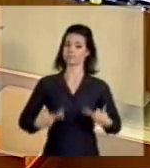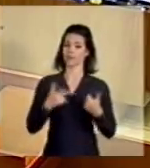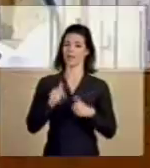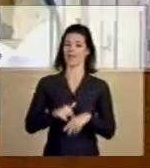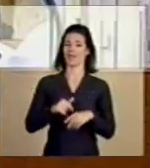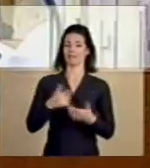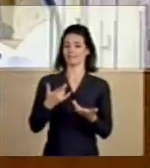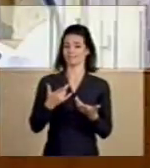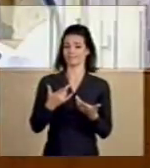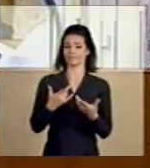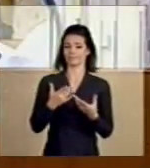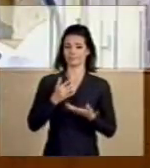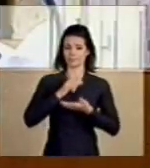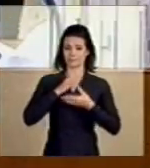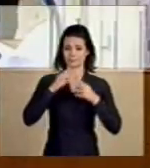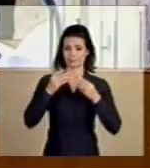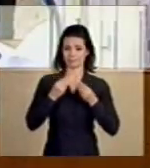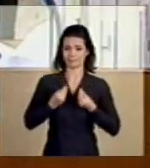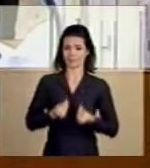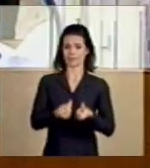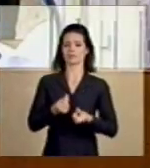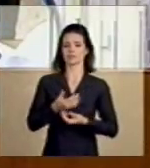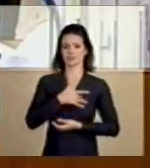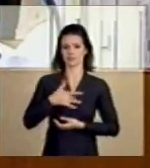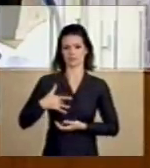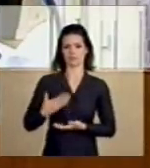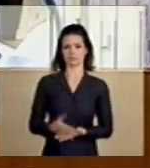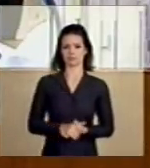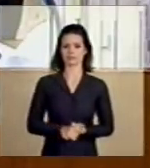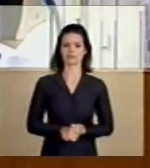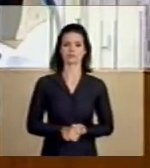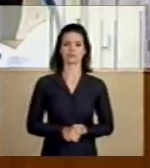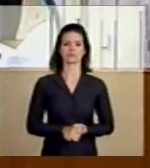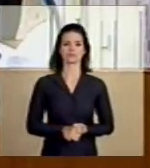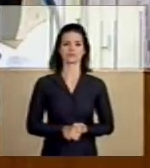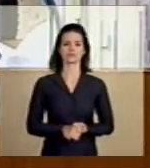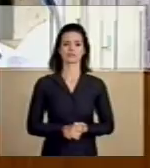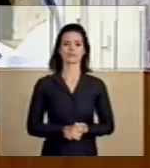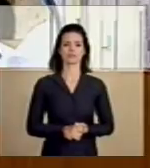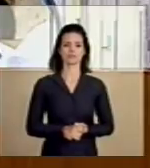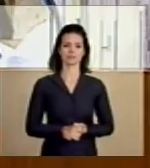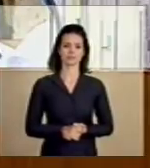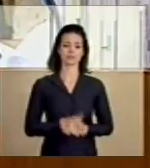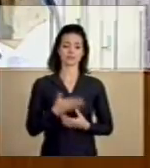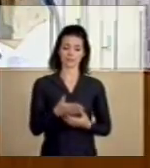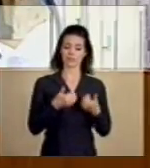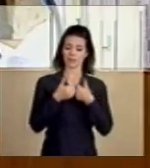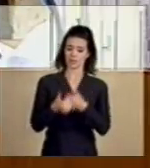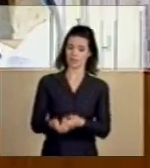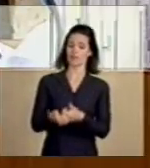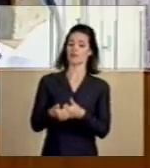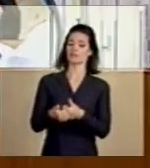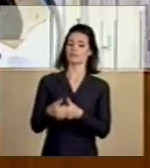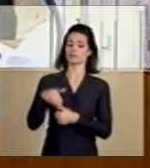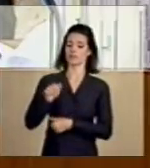isso, como ele acrescentou, é que ele julga. Vossa Excelência está, portanto, acompanhando a divergência iniciada pelo ministro Alexandre